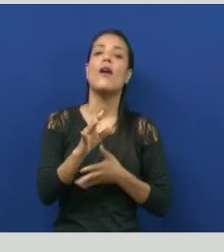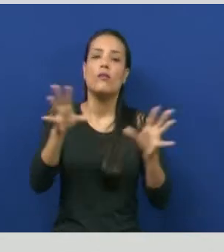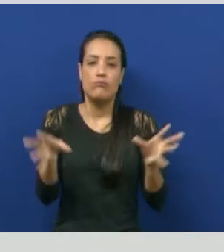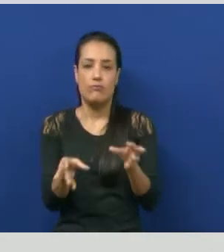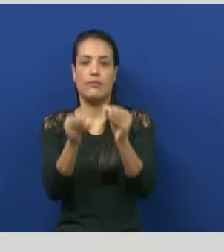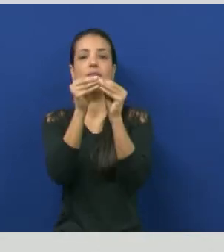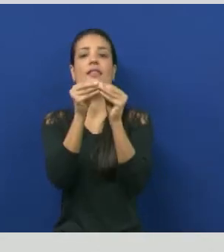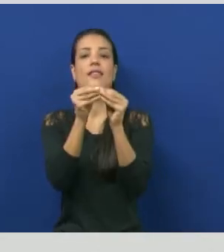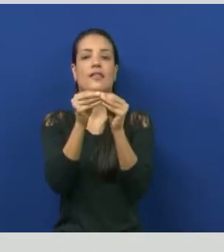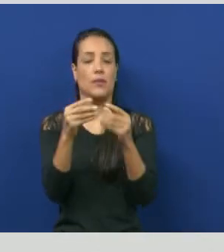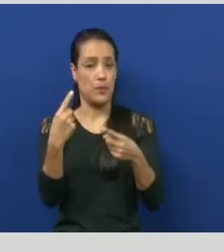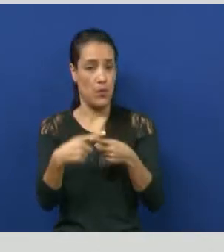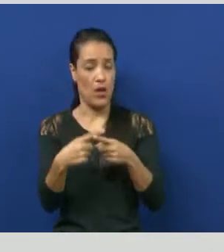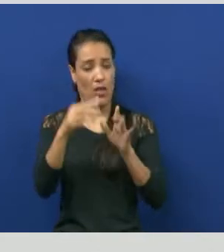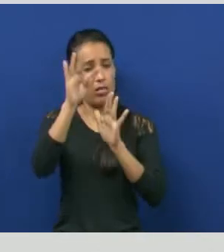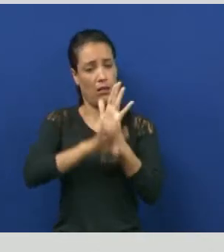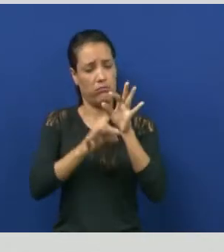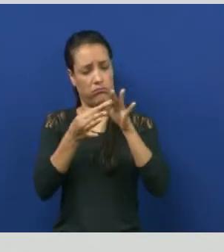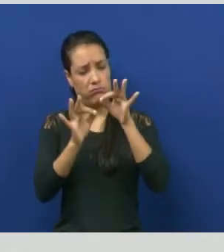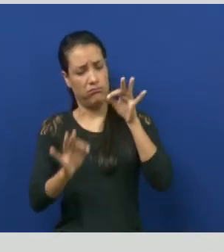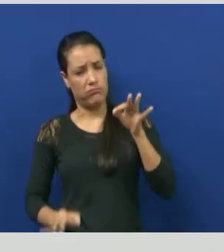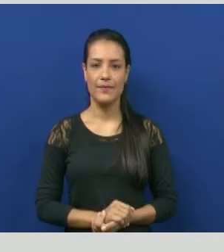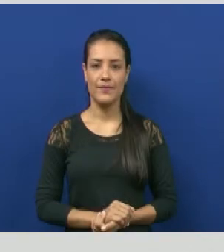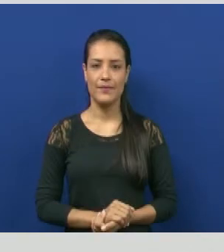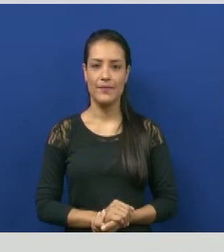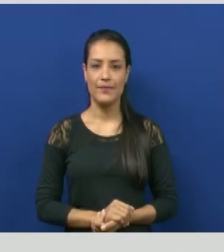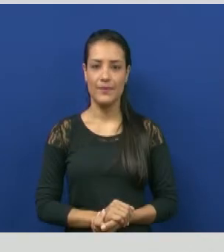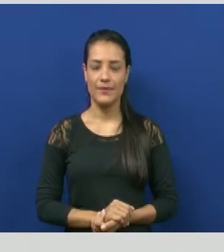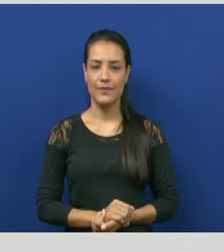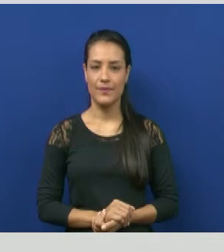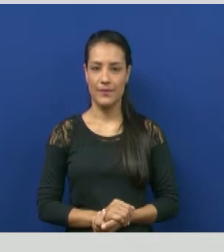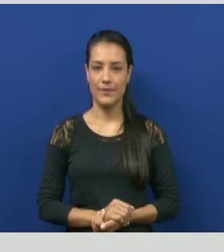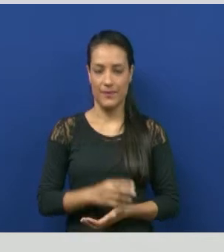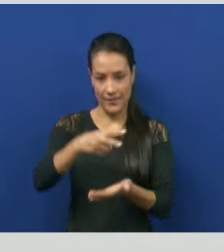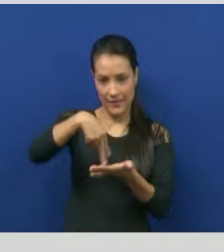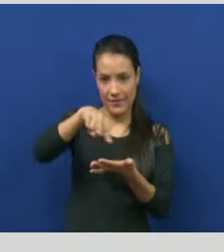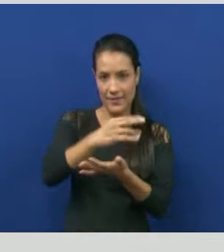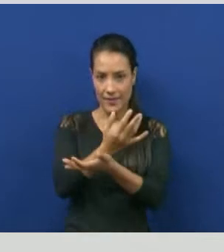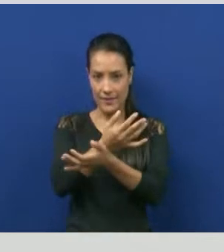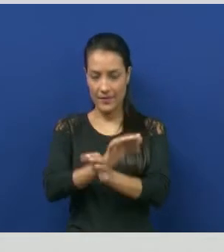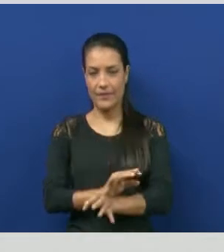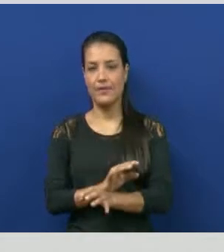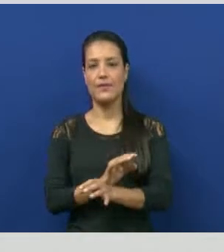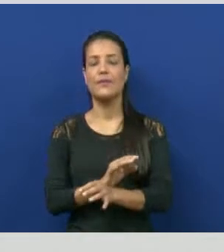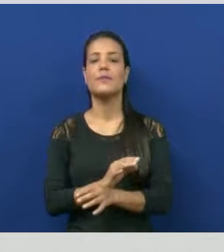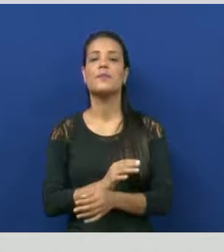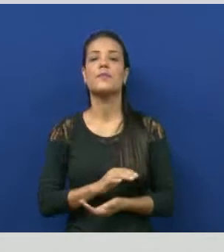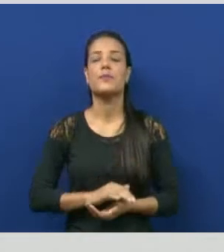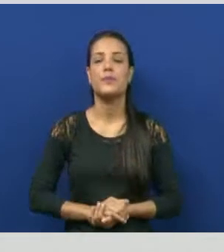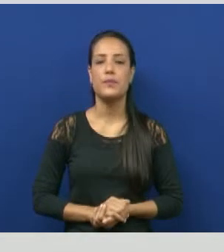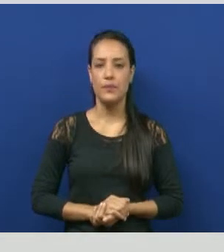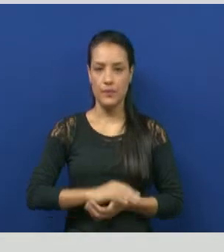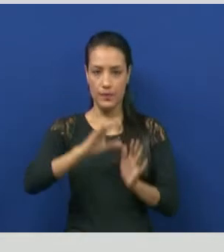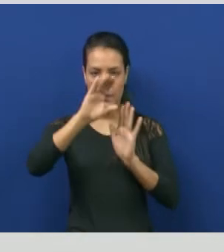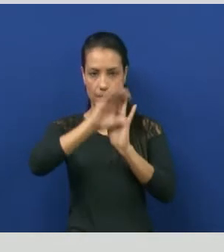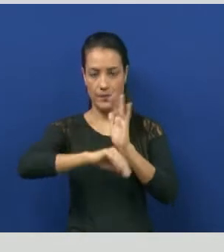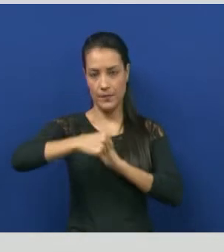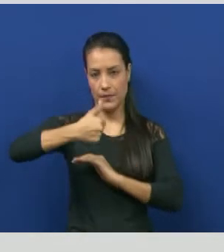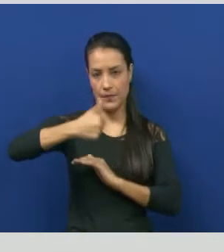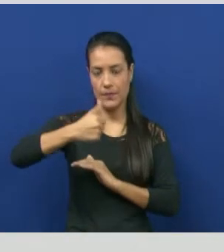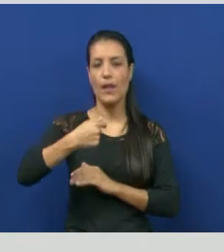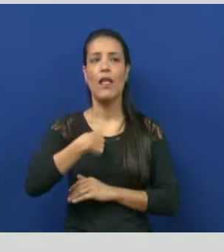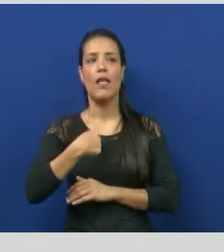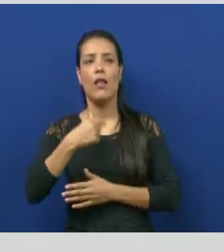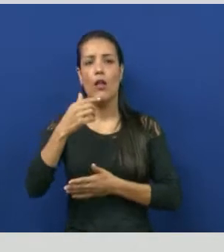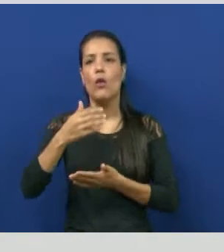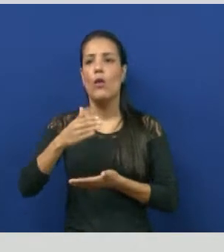legal e ele é bem extenso. Façam a leitura em casa também. A Dança dos Ossos, Bernardo Guimarães, capítulo 1. Eu viajava